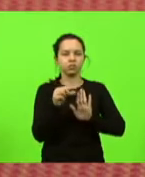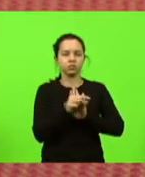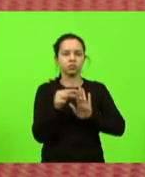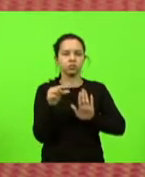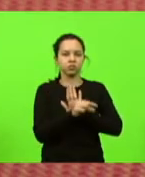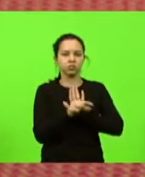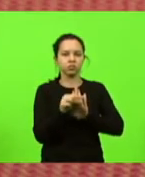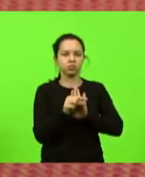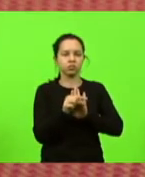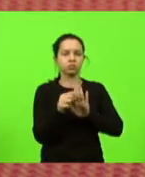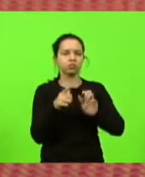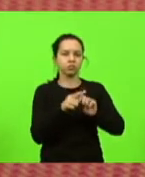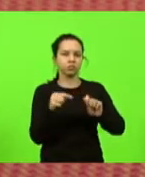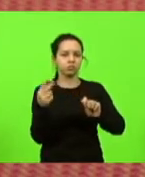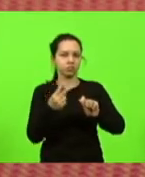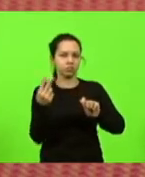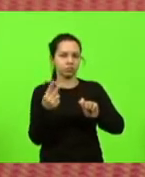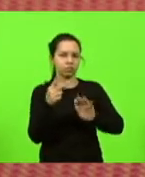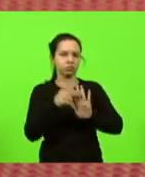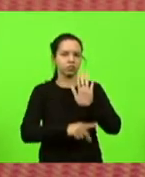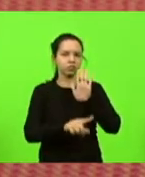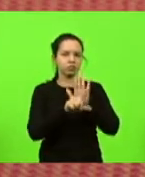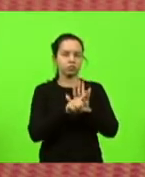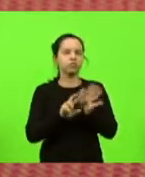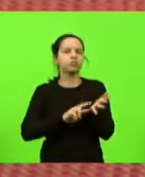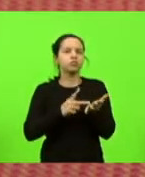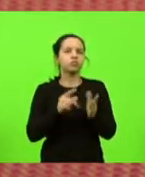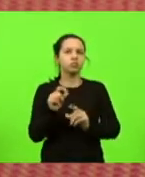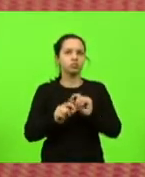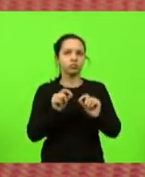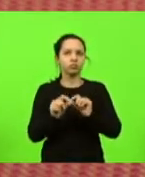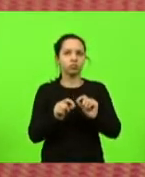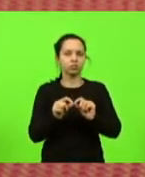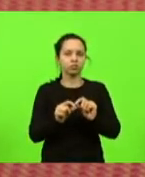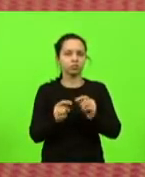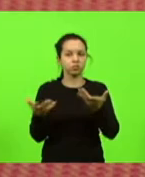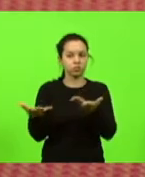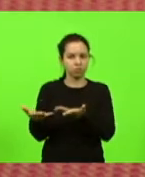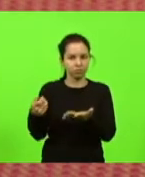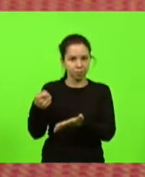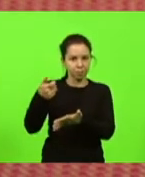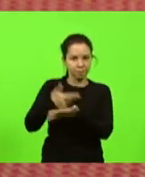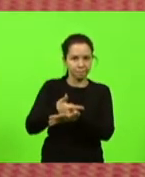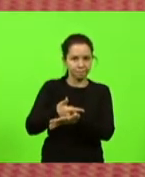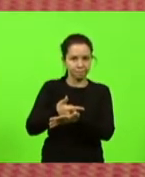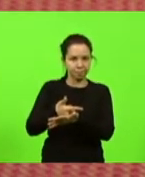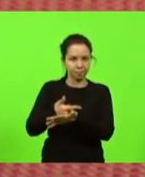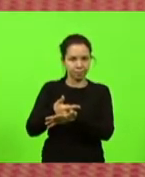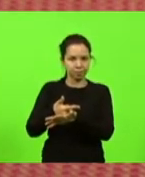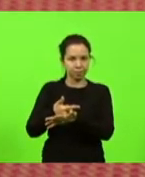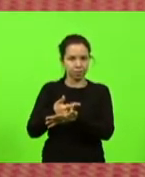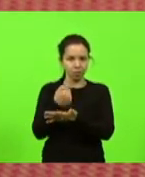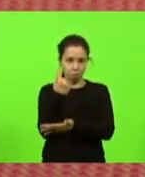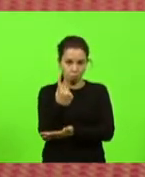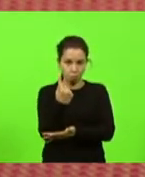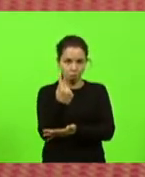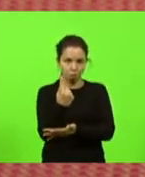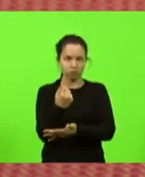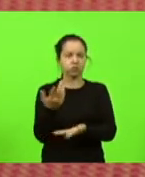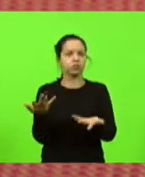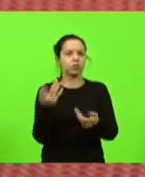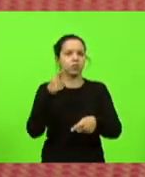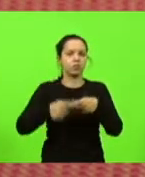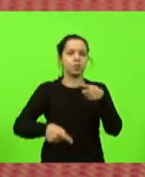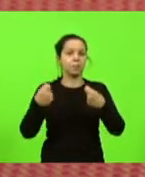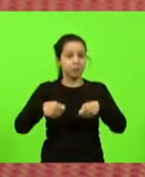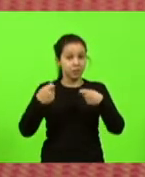do artigo 2º do projeto de lei. O que é que significa isso? É muito simples. Quem hoje quer pagar em parcela única vai ficar proibido. Obrigatoriamente tem que entrar no